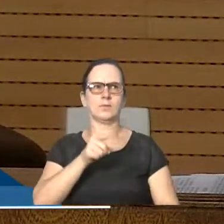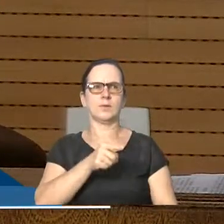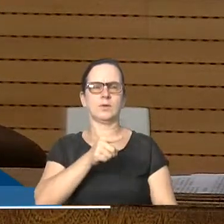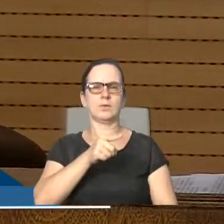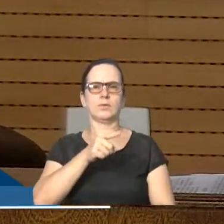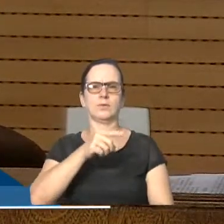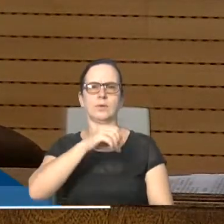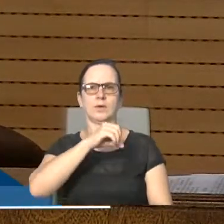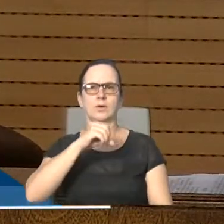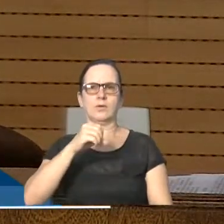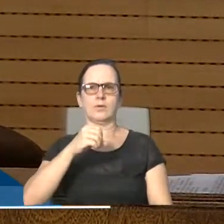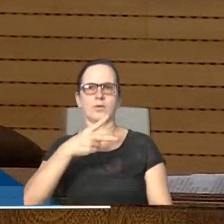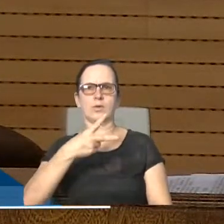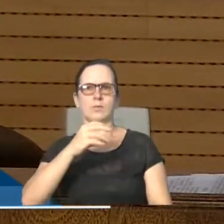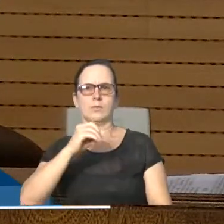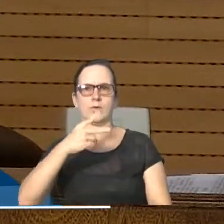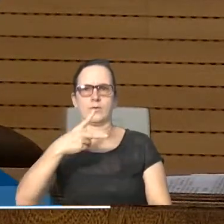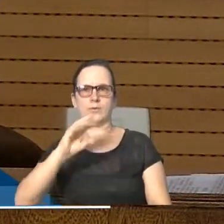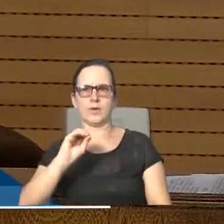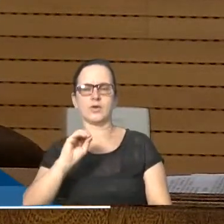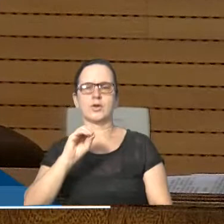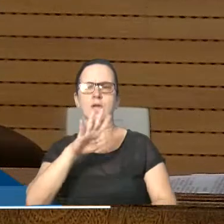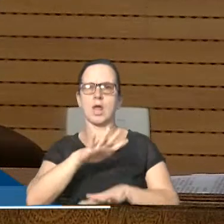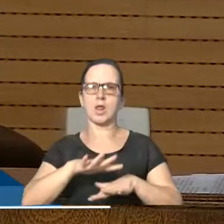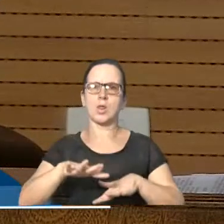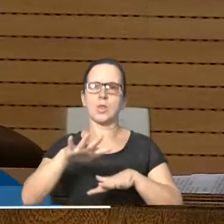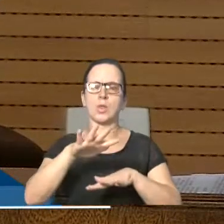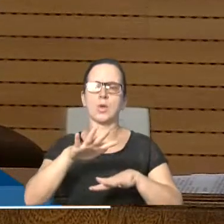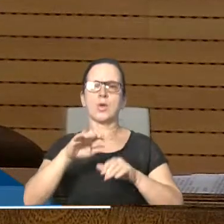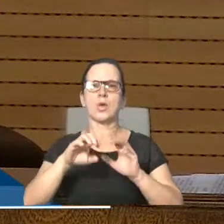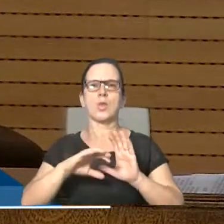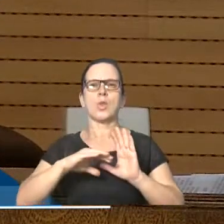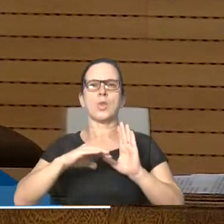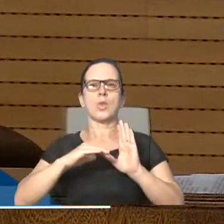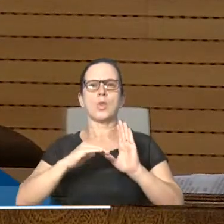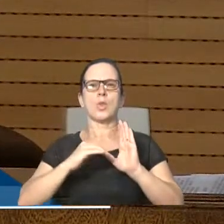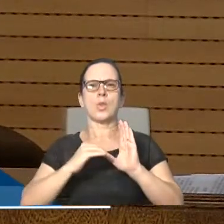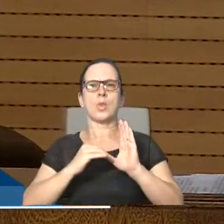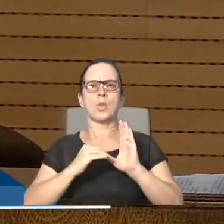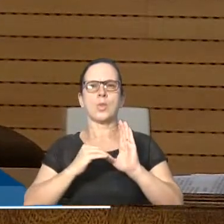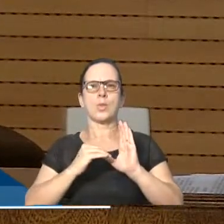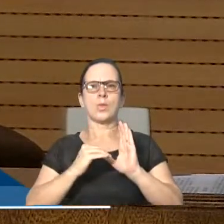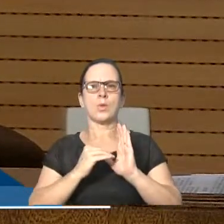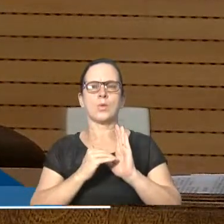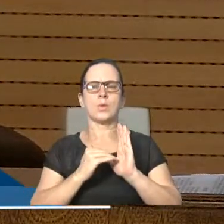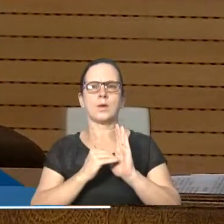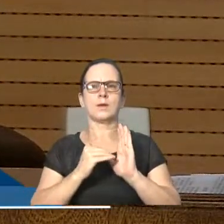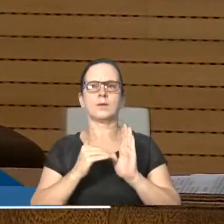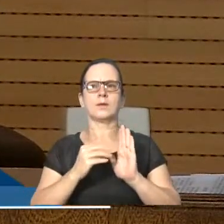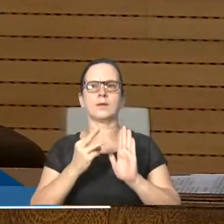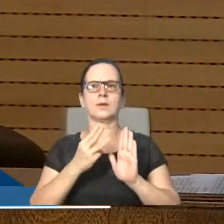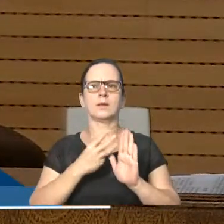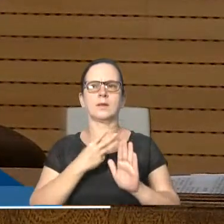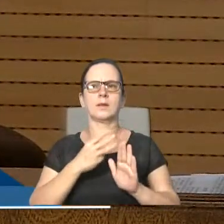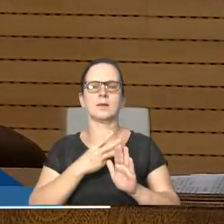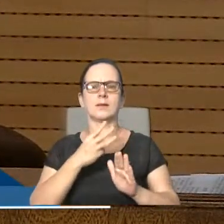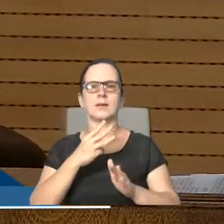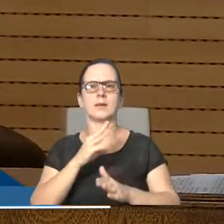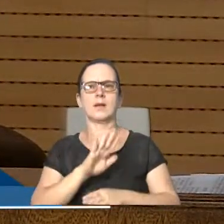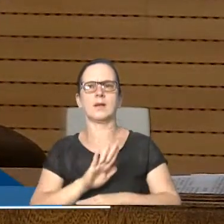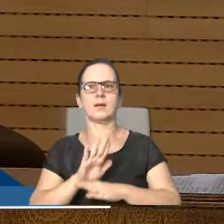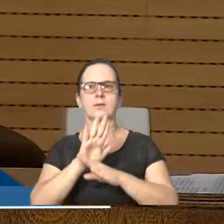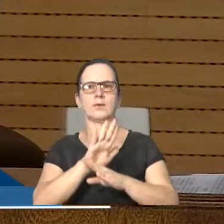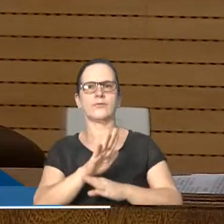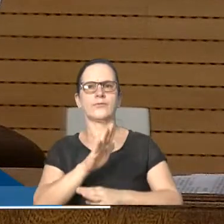5099/2020, que tramita no Congresso Nacional e propõe a ampliação para a terceira reserva das unidades para atendimento